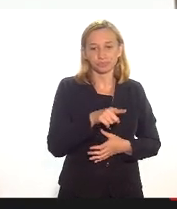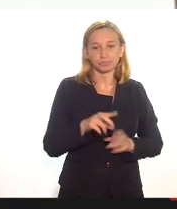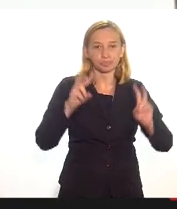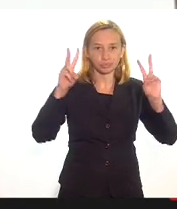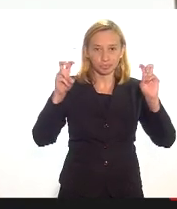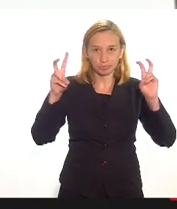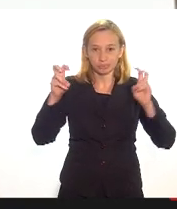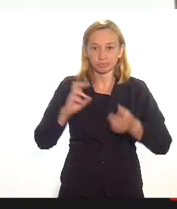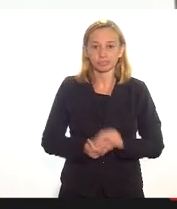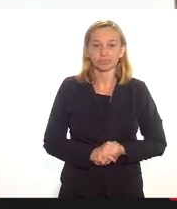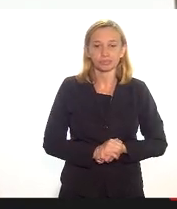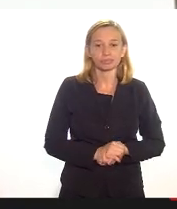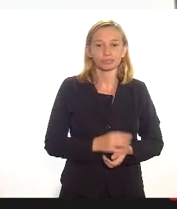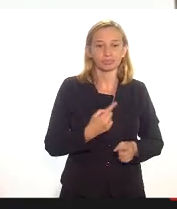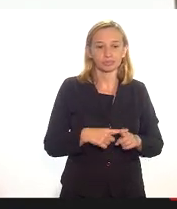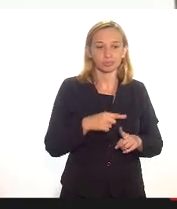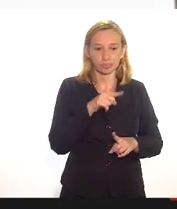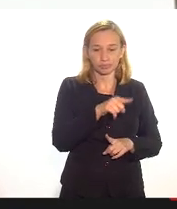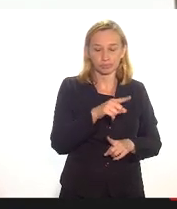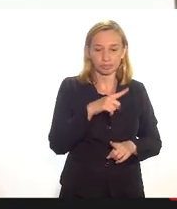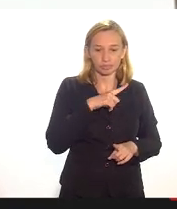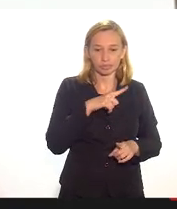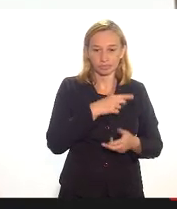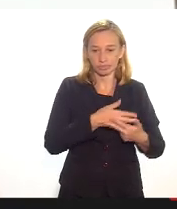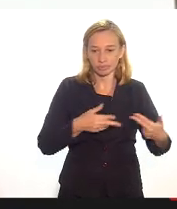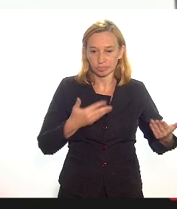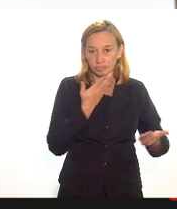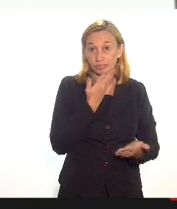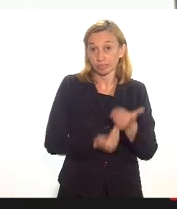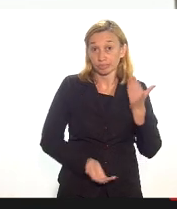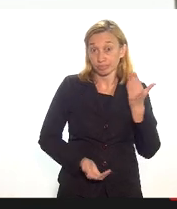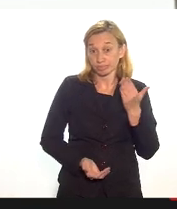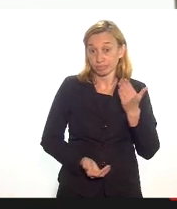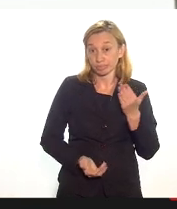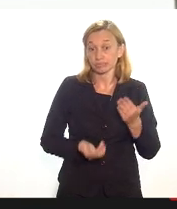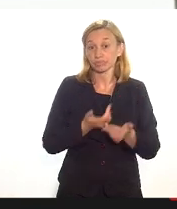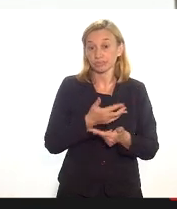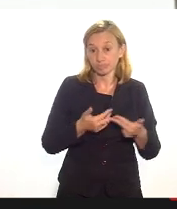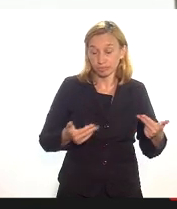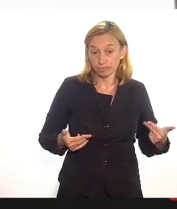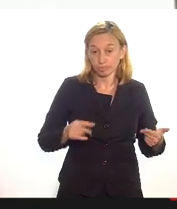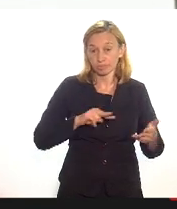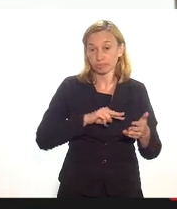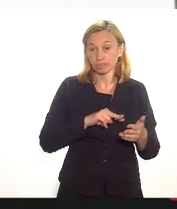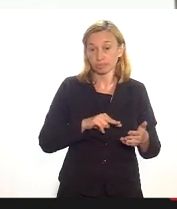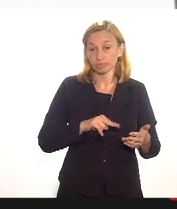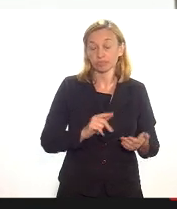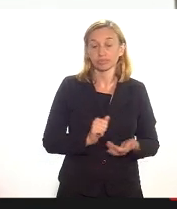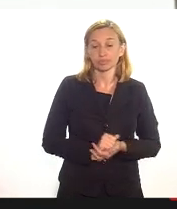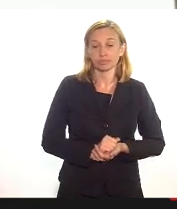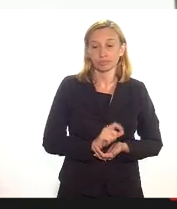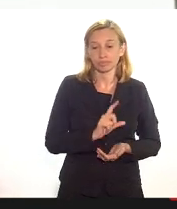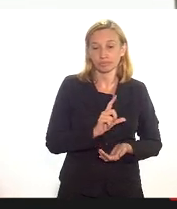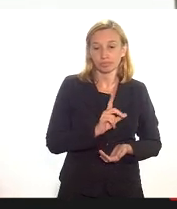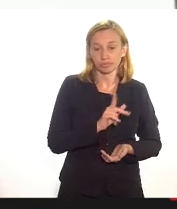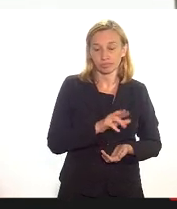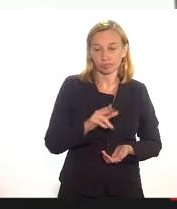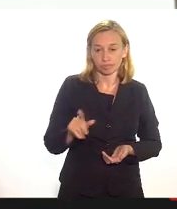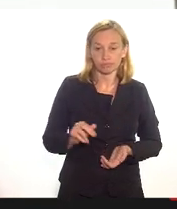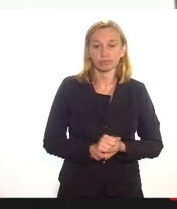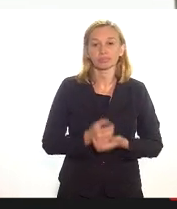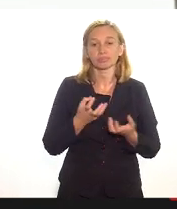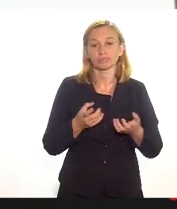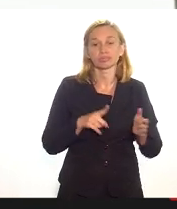tema, porque aí tem muitas perdas muito significativas. Então, eu